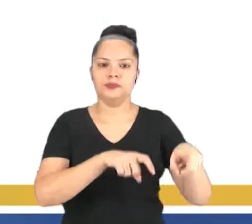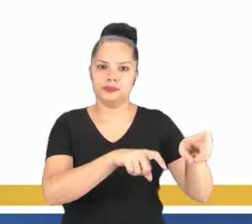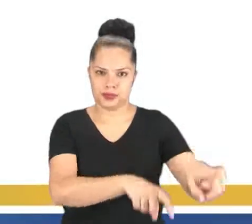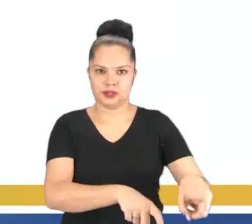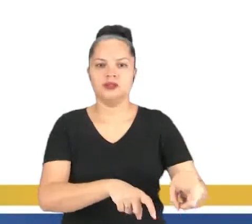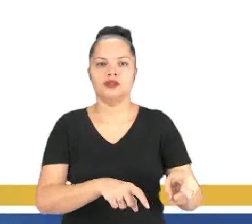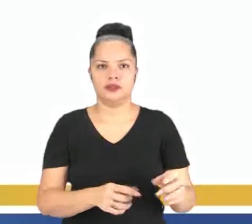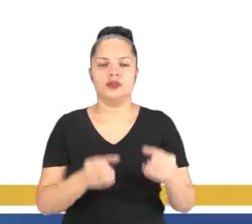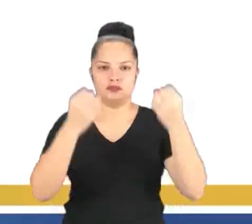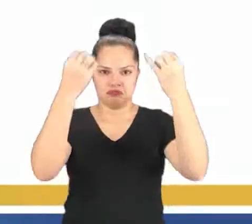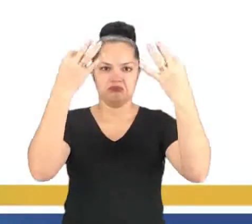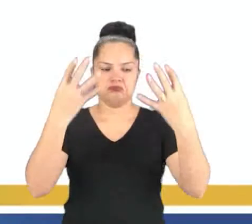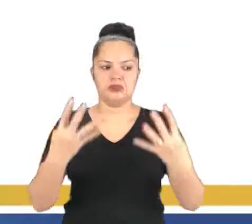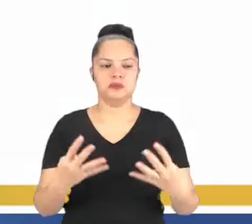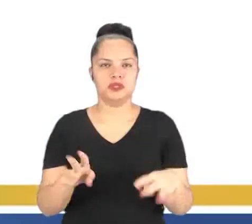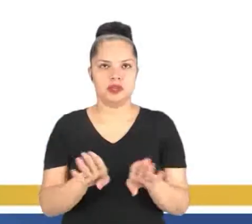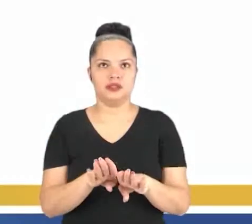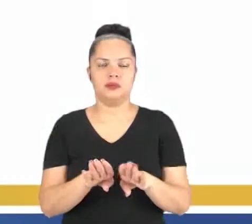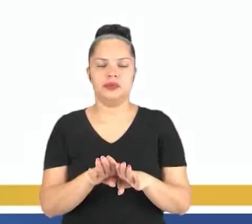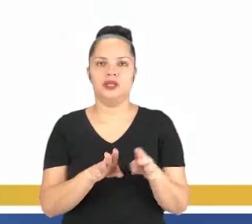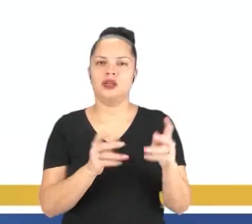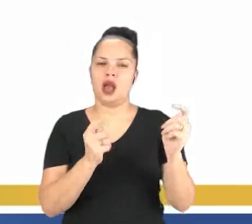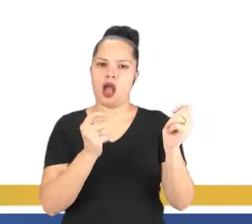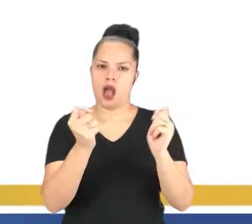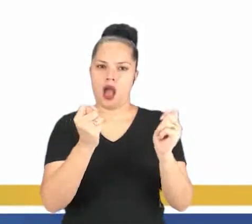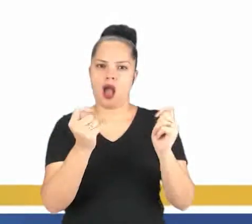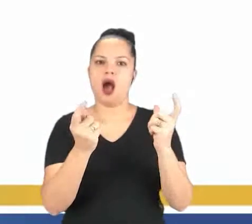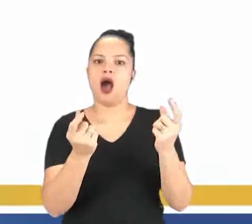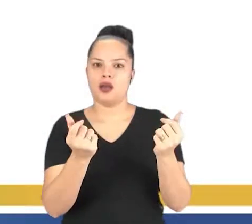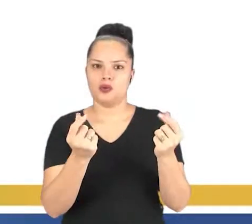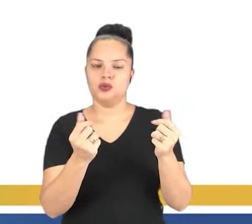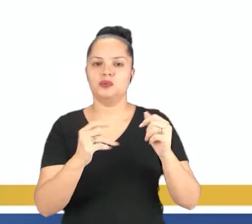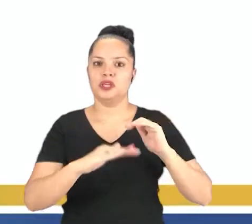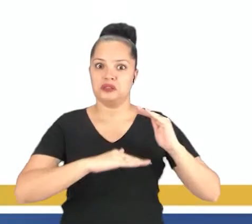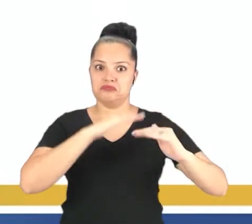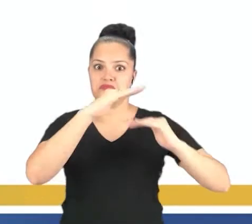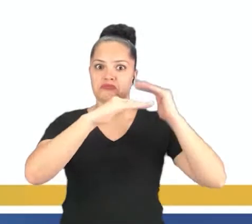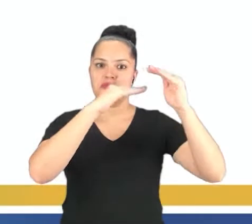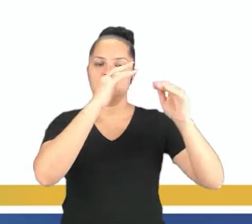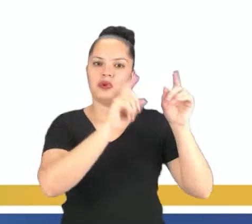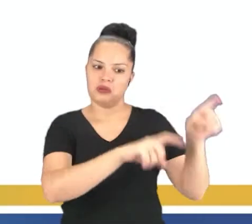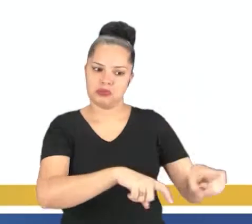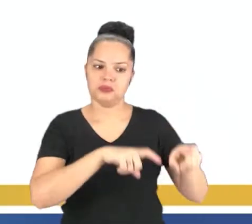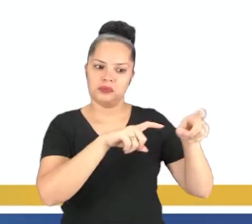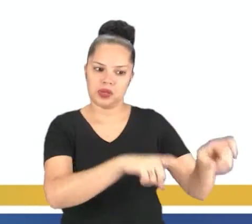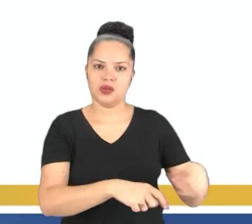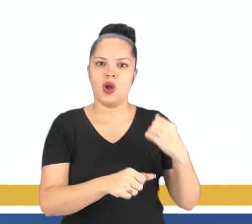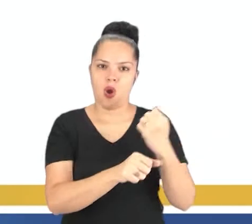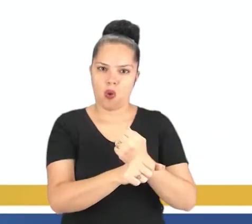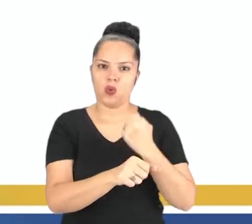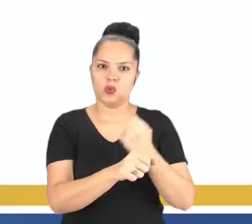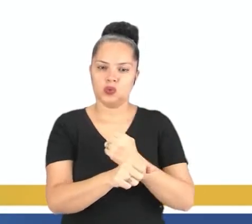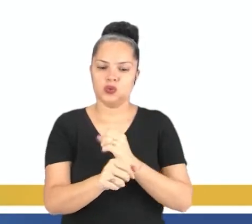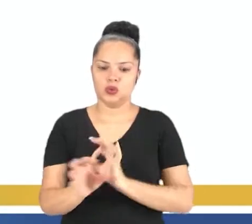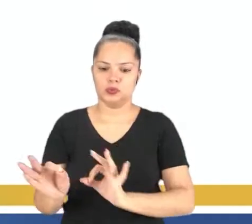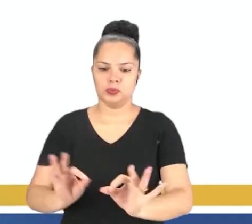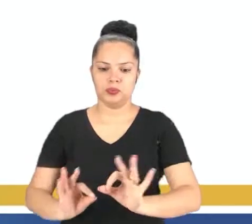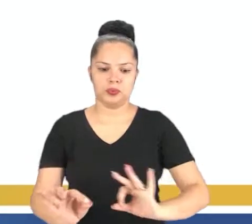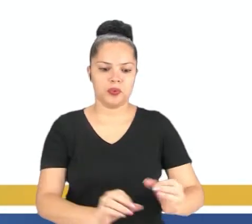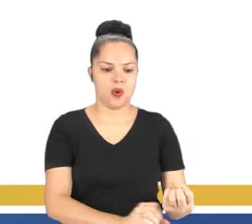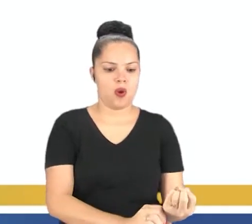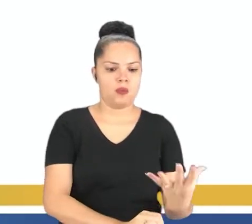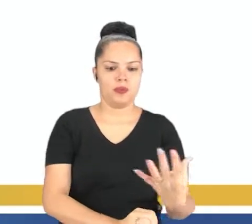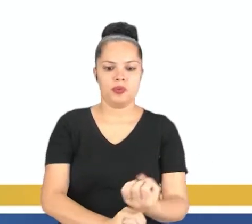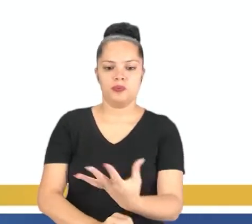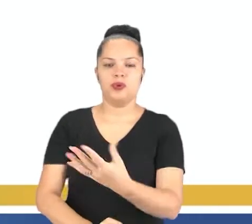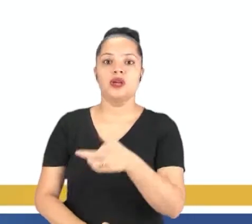falar um pouco sobre Essa região é a economia eles desenvolveram várias técnicas agrícolas construído obra a imagem